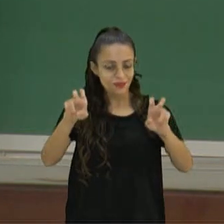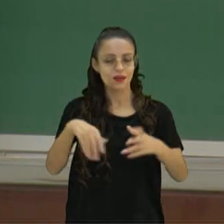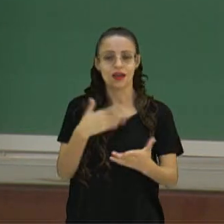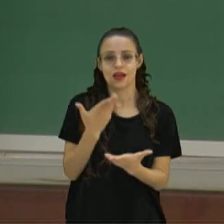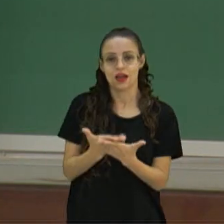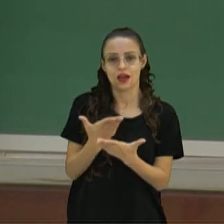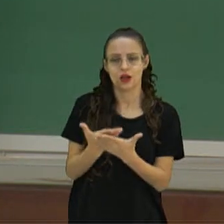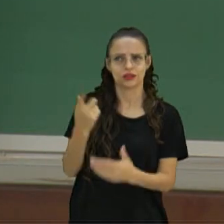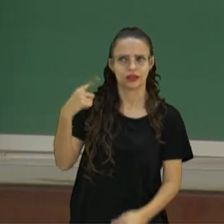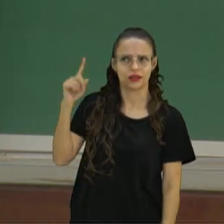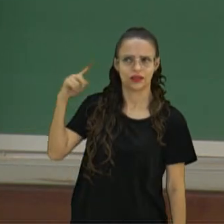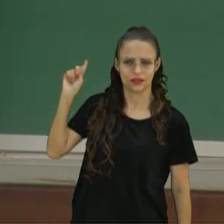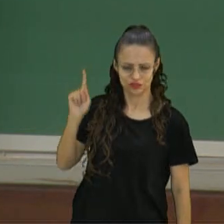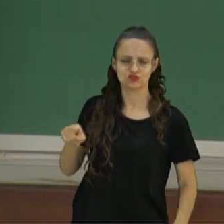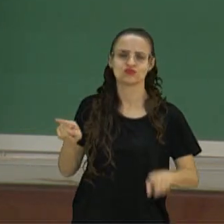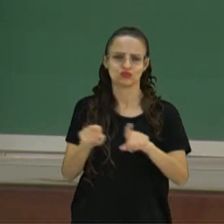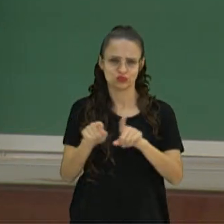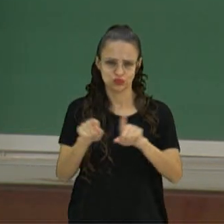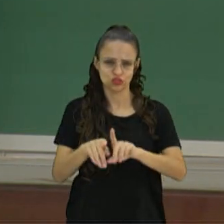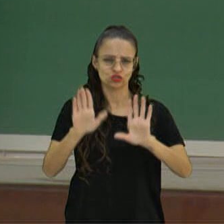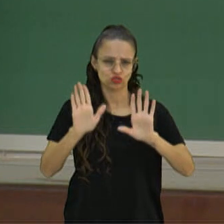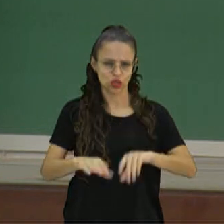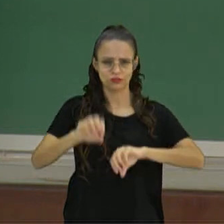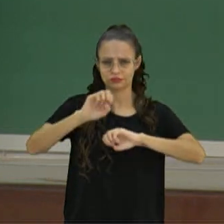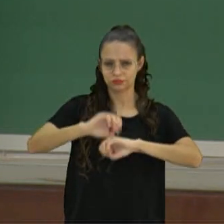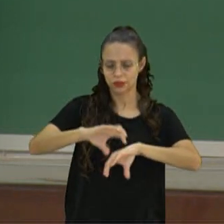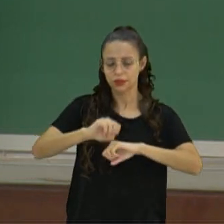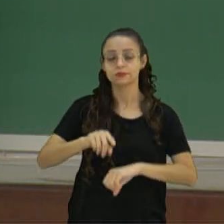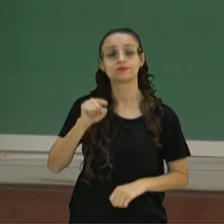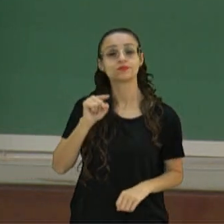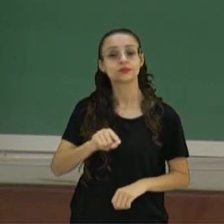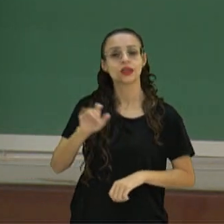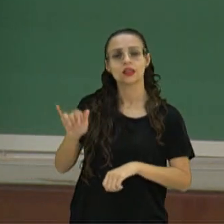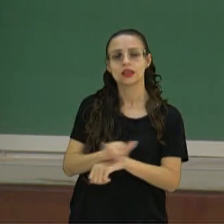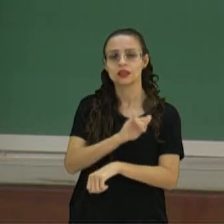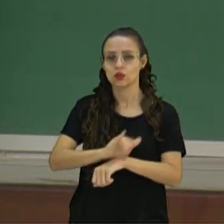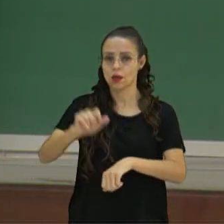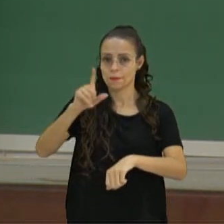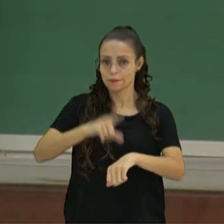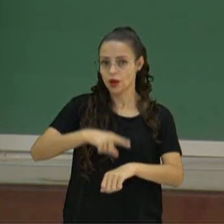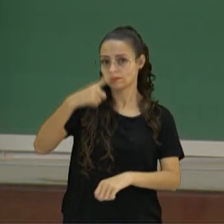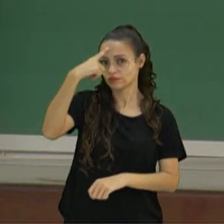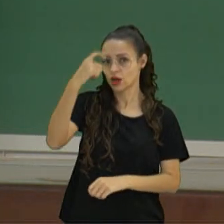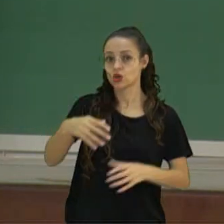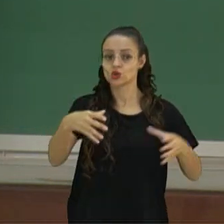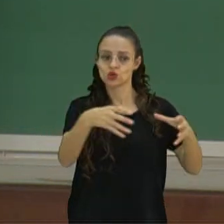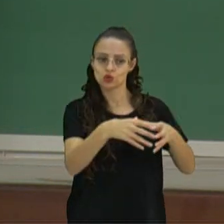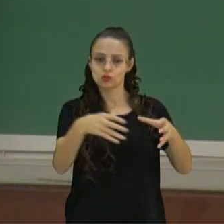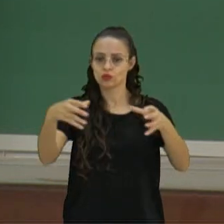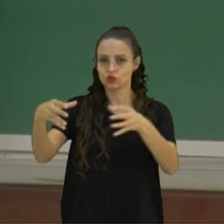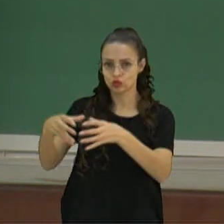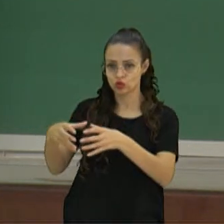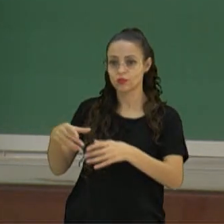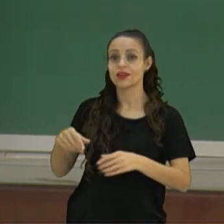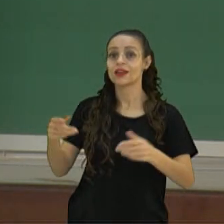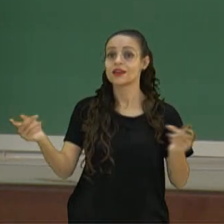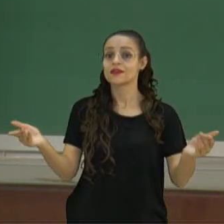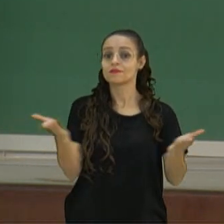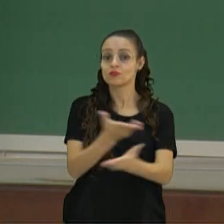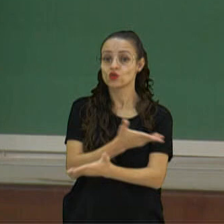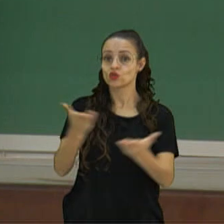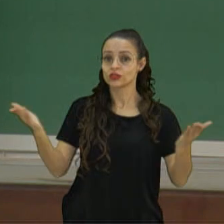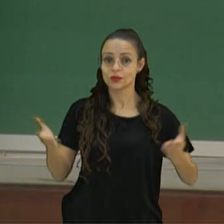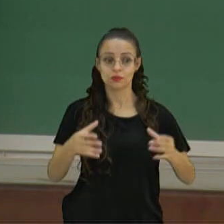das nossas aulas também, né? Então, a improvisação, para a sua prática, os grupos se alternam nas funções de atores e